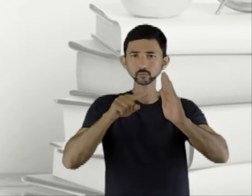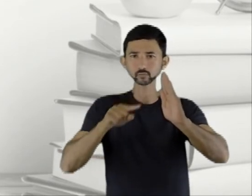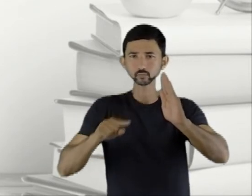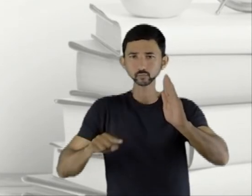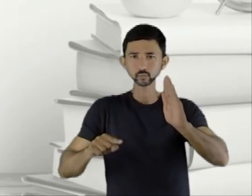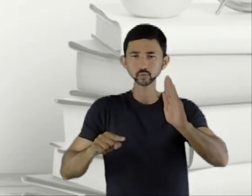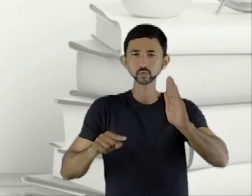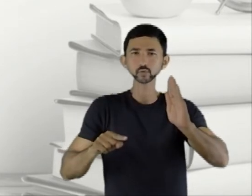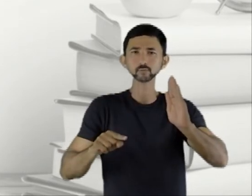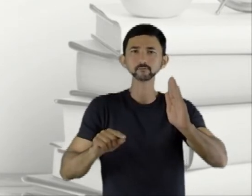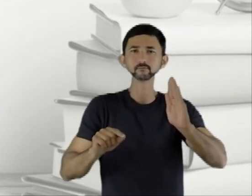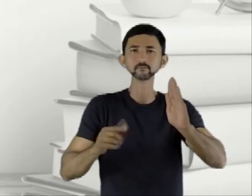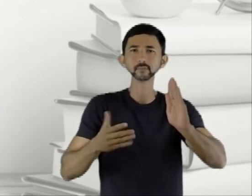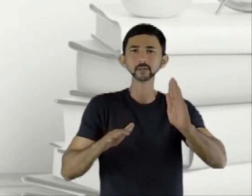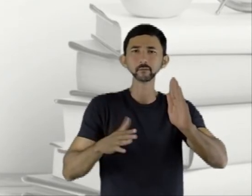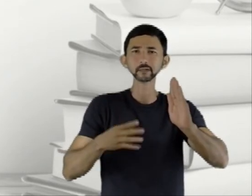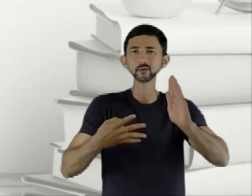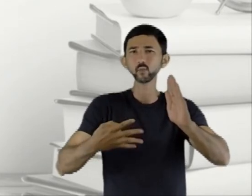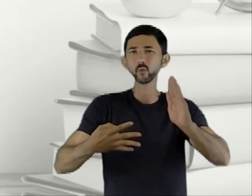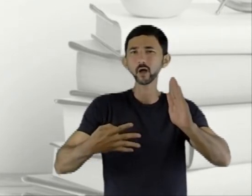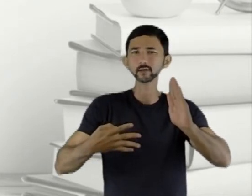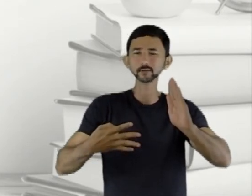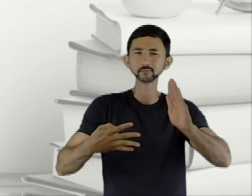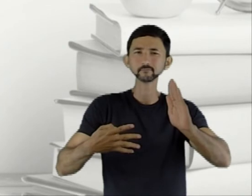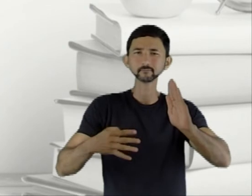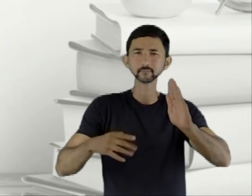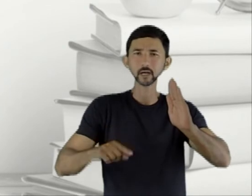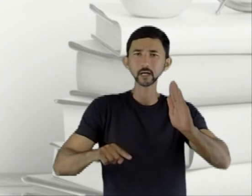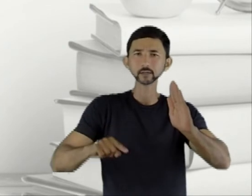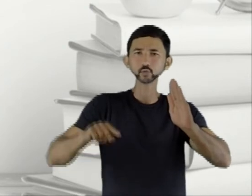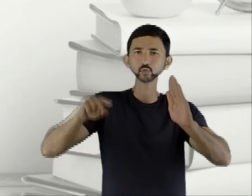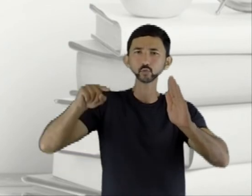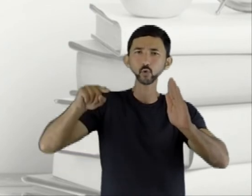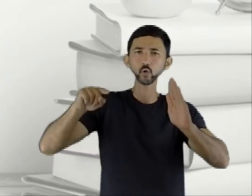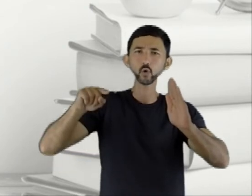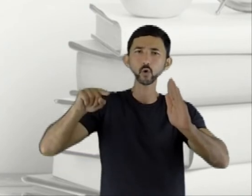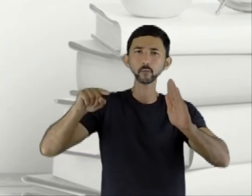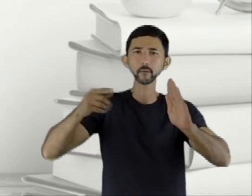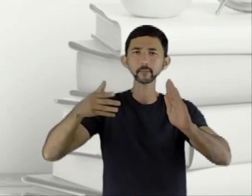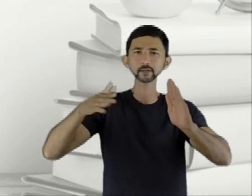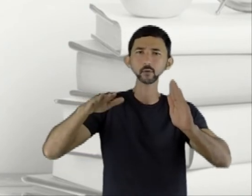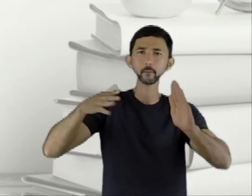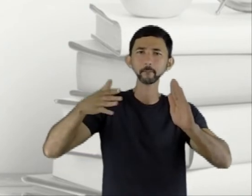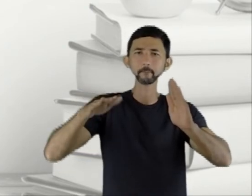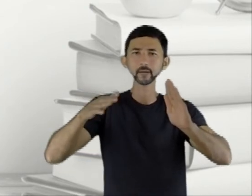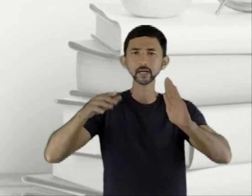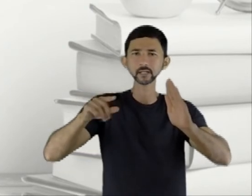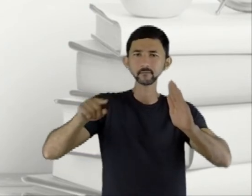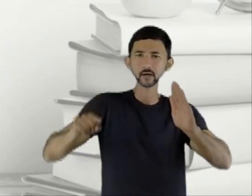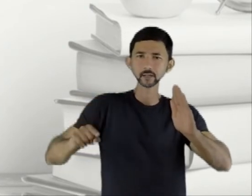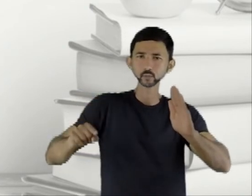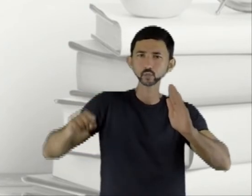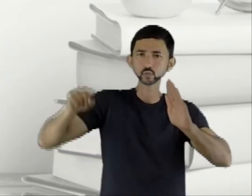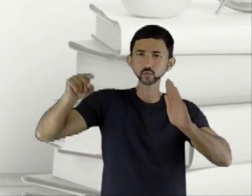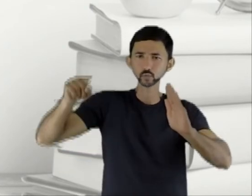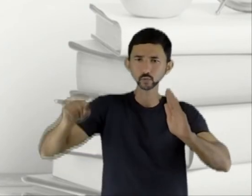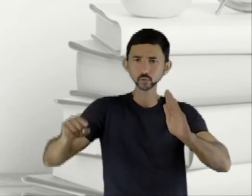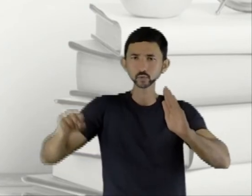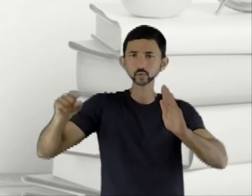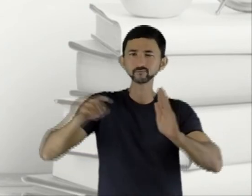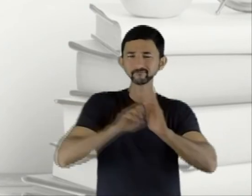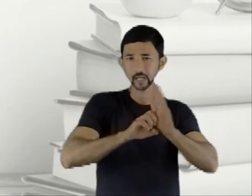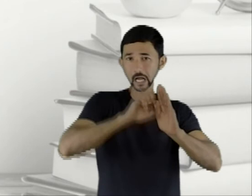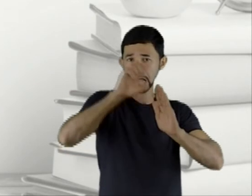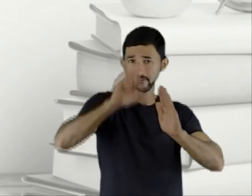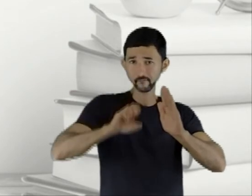um valor próximo de 4, aí ela sobe, certo, no quarto dia, e aí ela vai sofrendo em